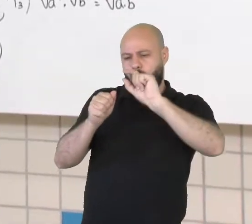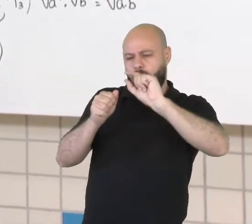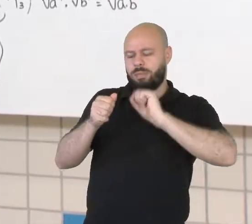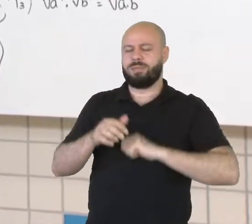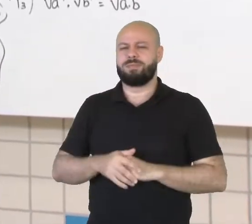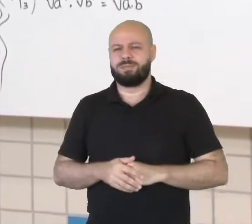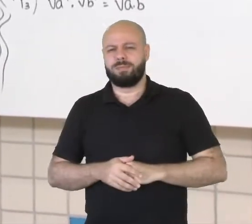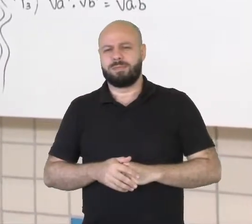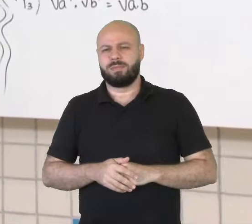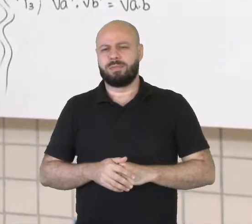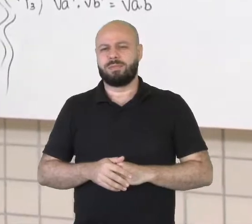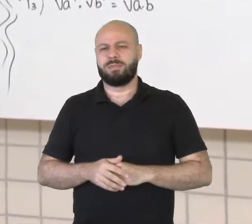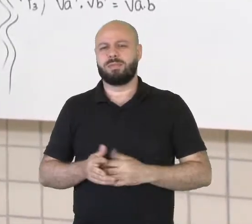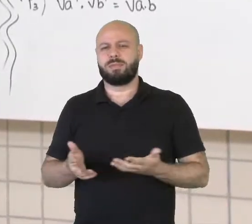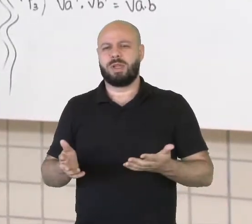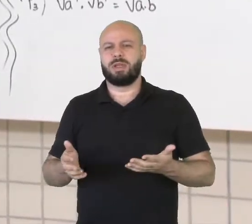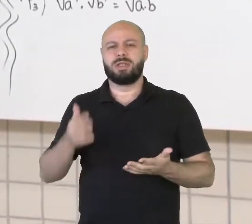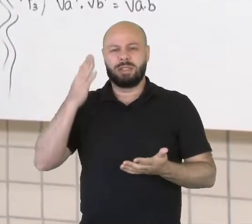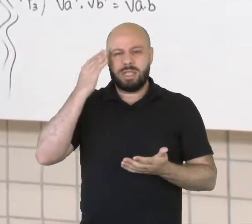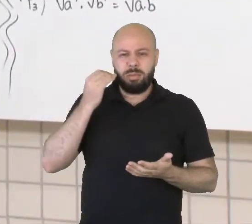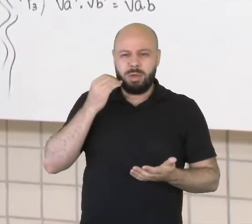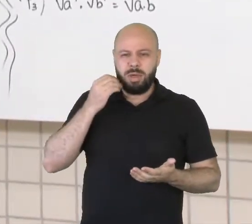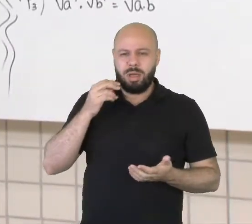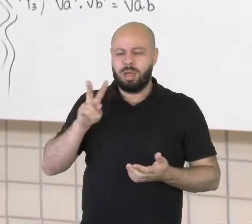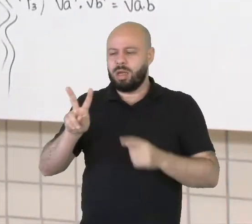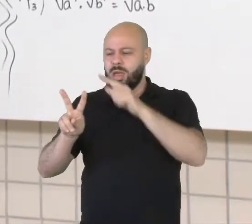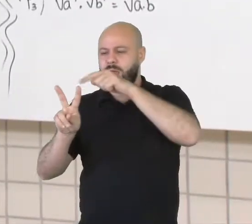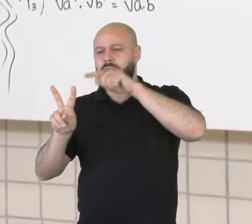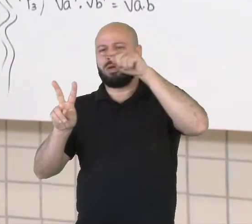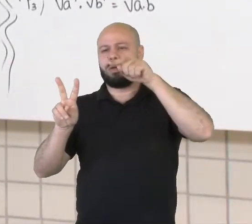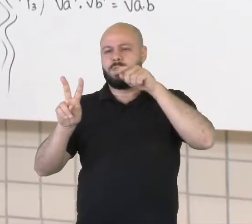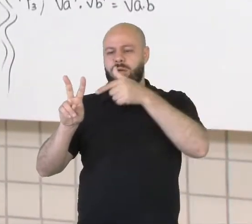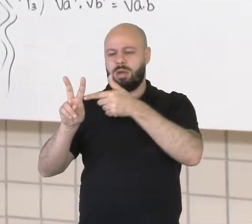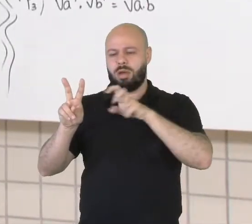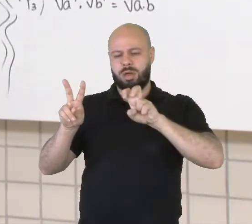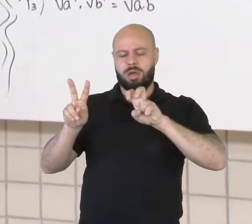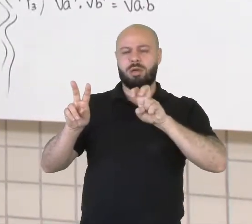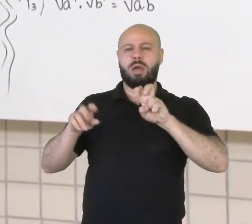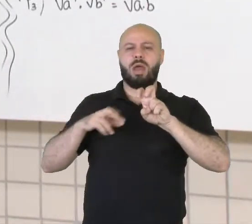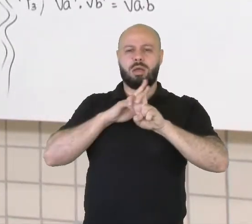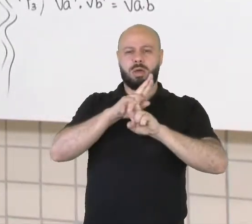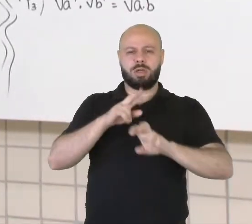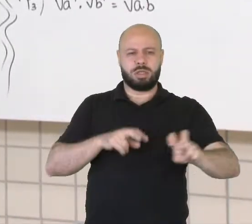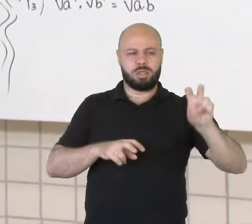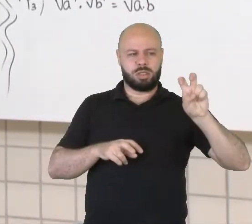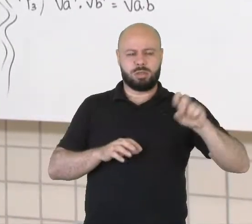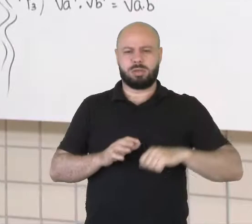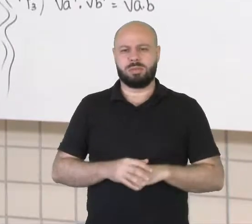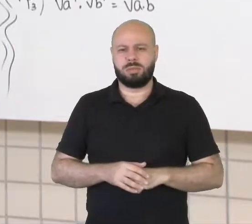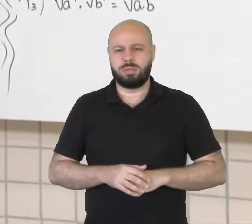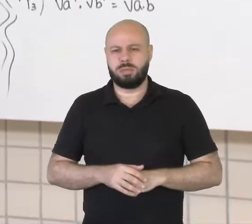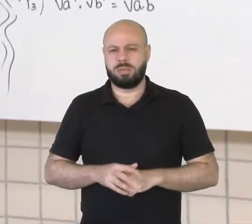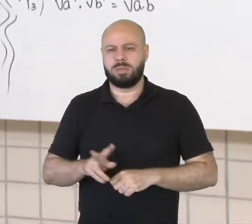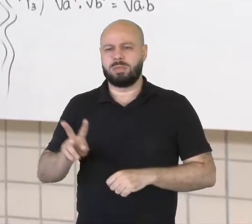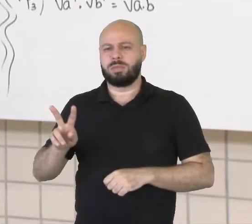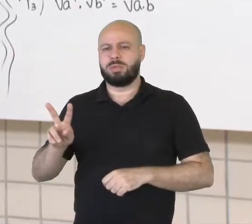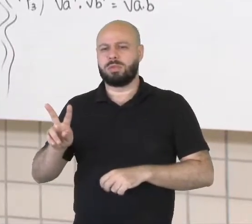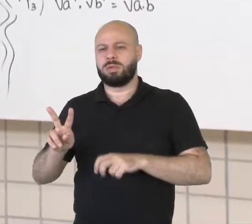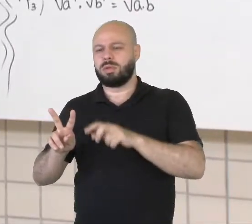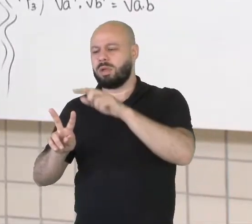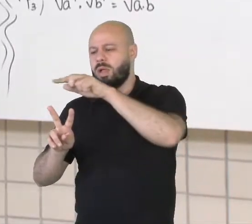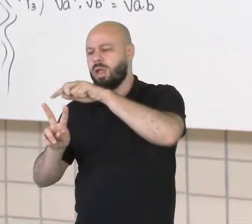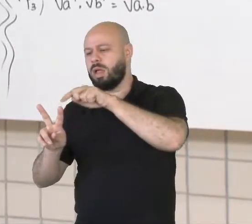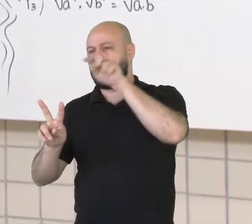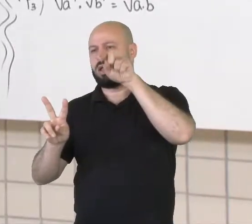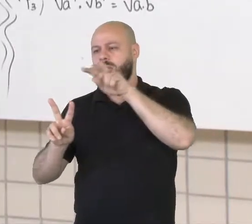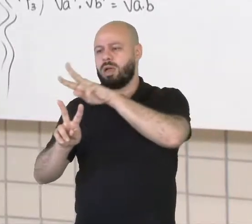raiz quadrada de 25 nós já estamos acostumados a ser 5. Raiz terça de 8, pode ser que muitos de vocês não tenham visto. Acho